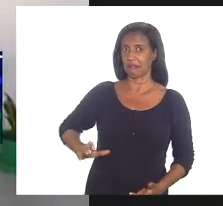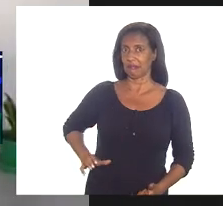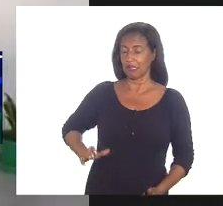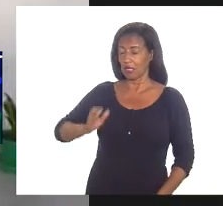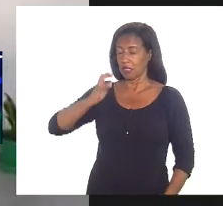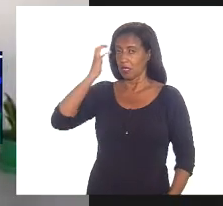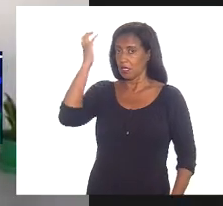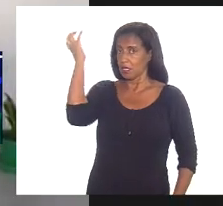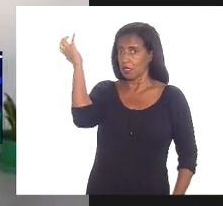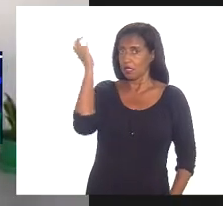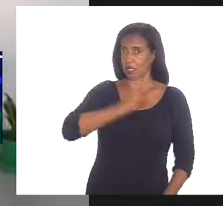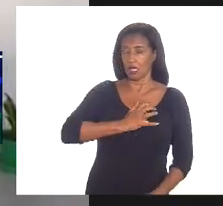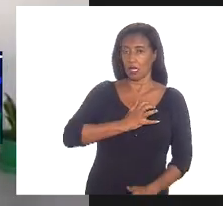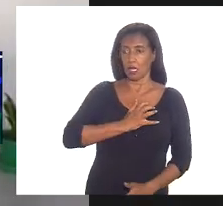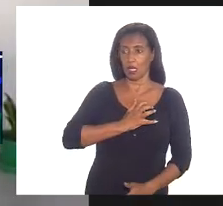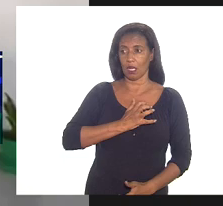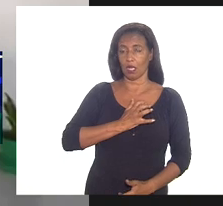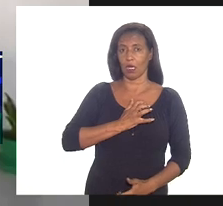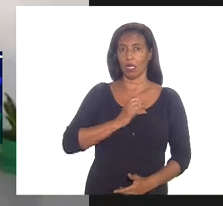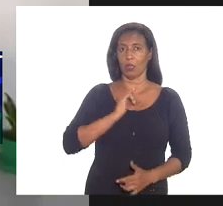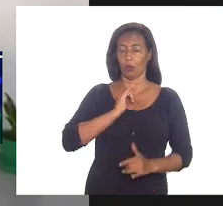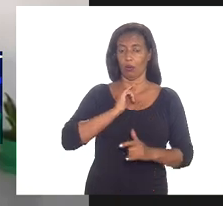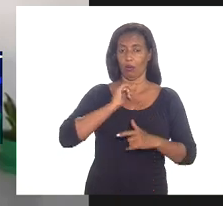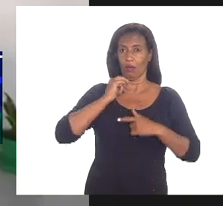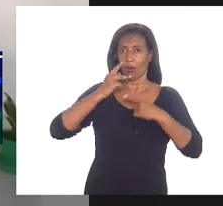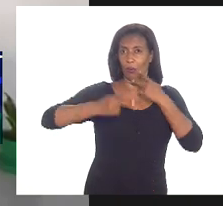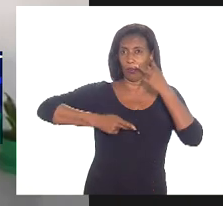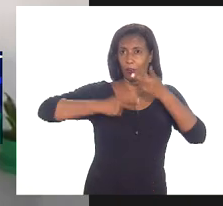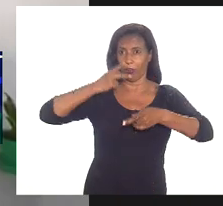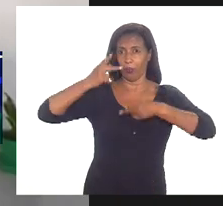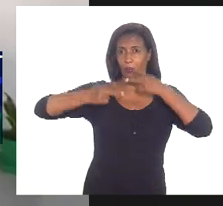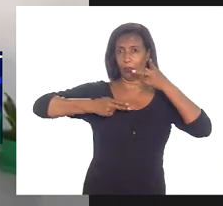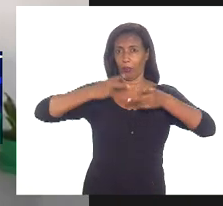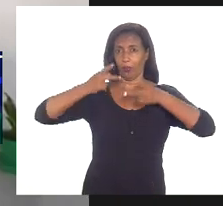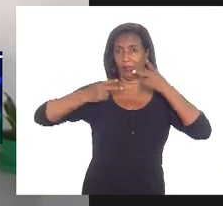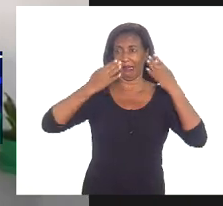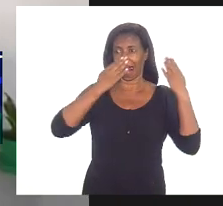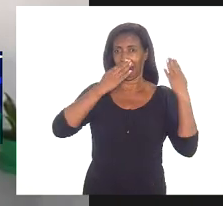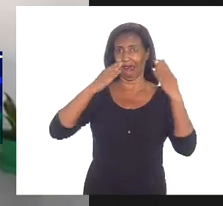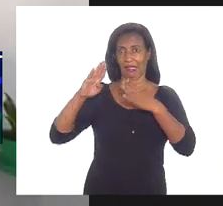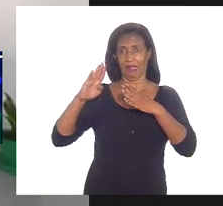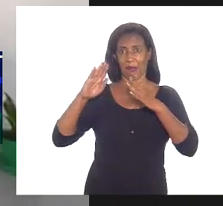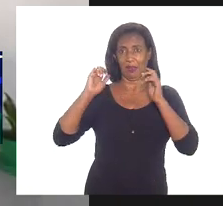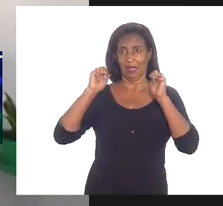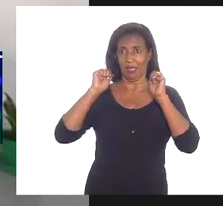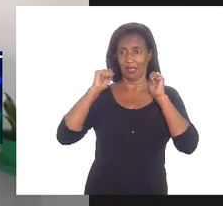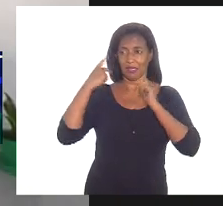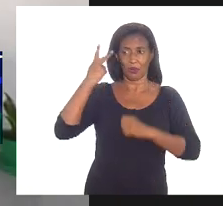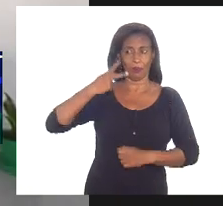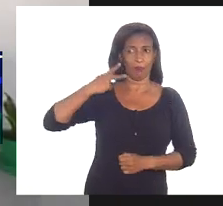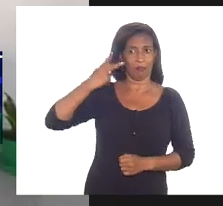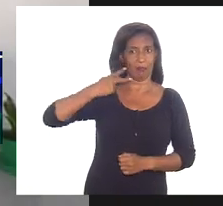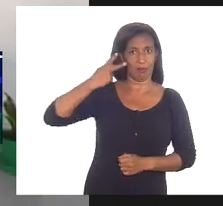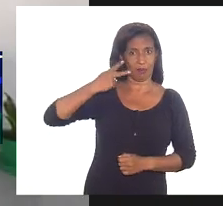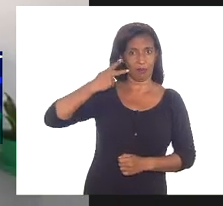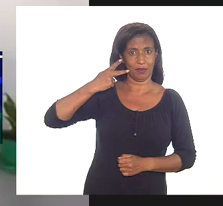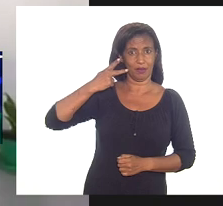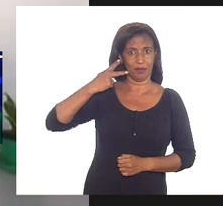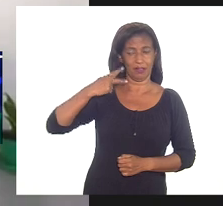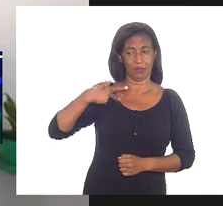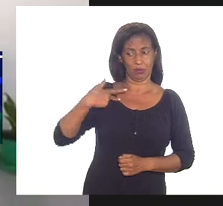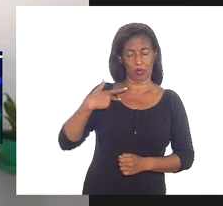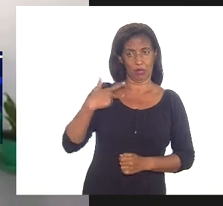gravíssimas as denúncias de ameaça é esse Parlamento me coloco previamente